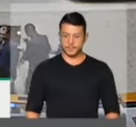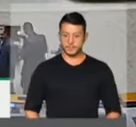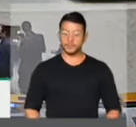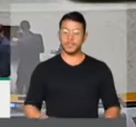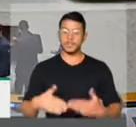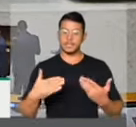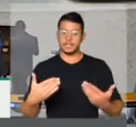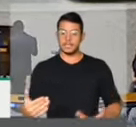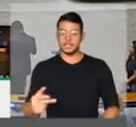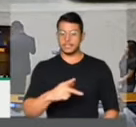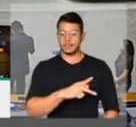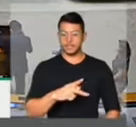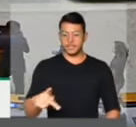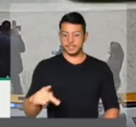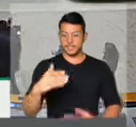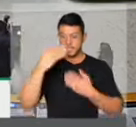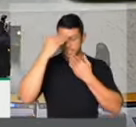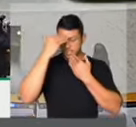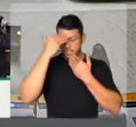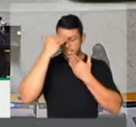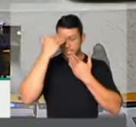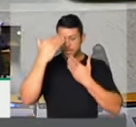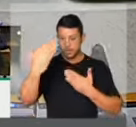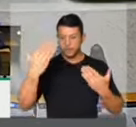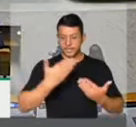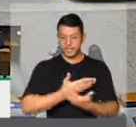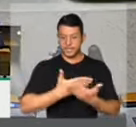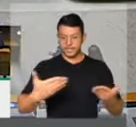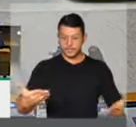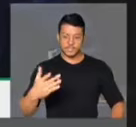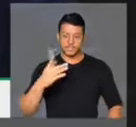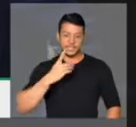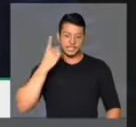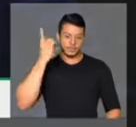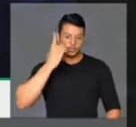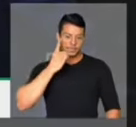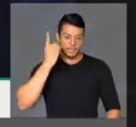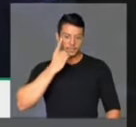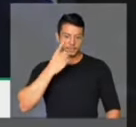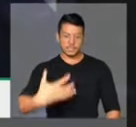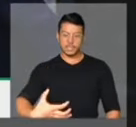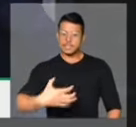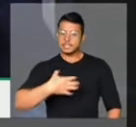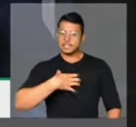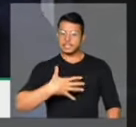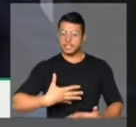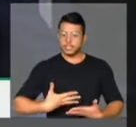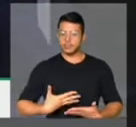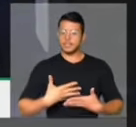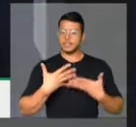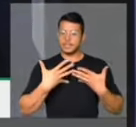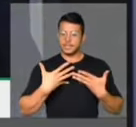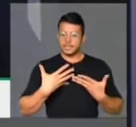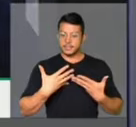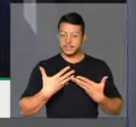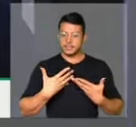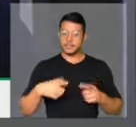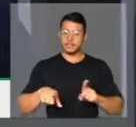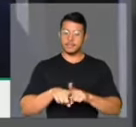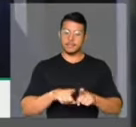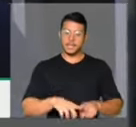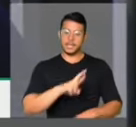Presidente Bulhões, muito obrigado, senhores e senhoras parlamentares. É uma honra e uma grande responsabilidade